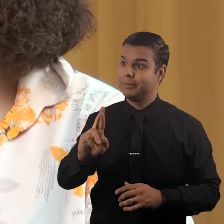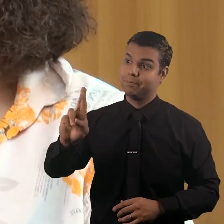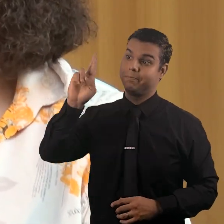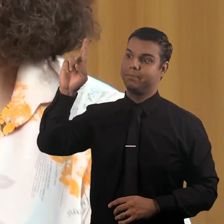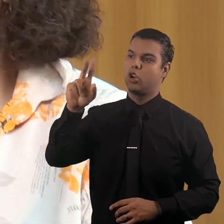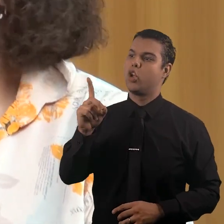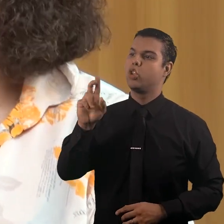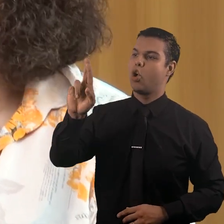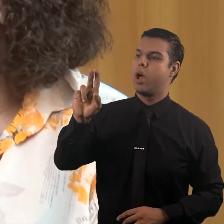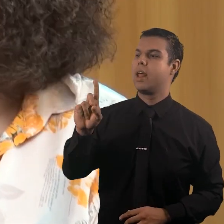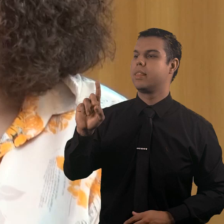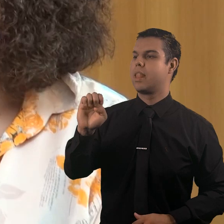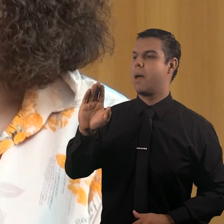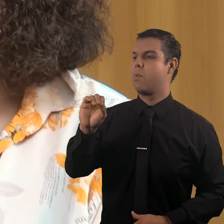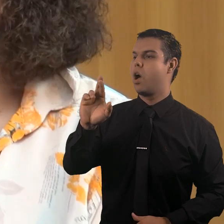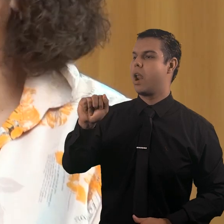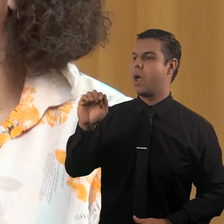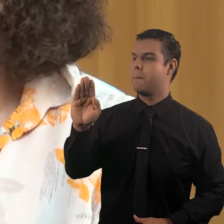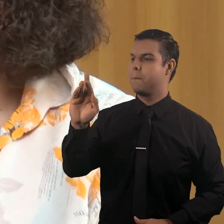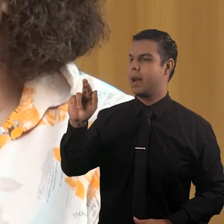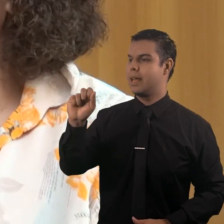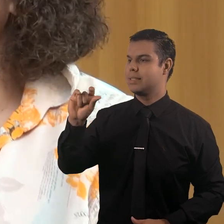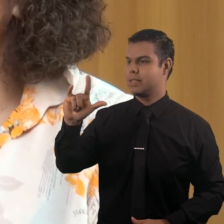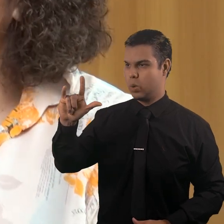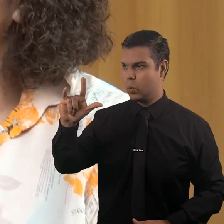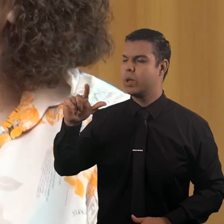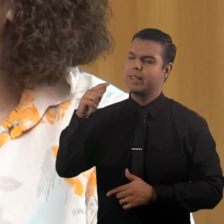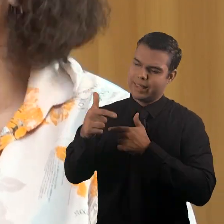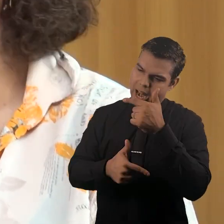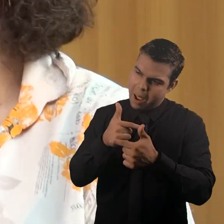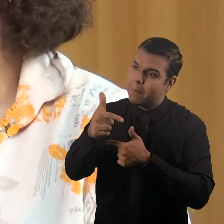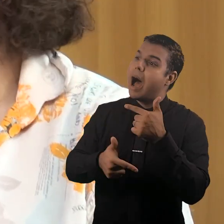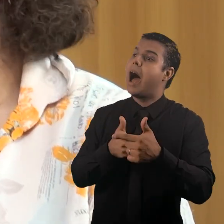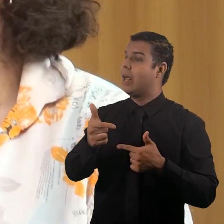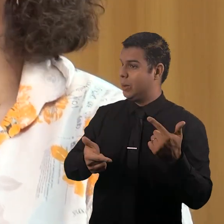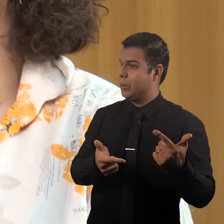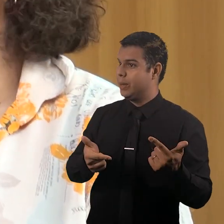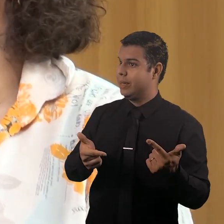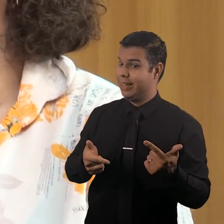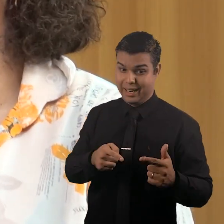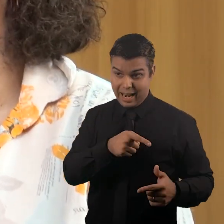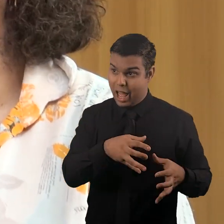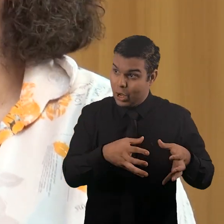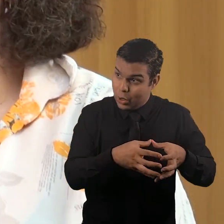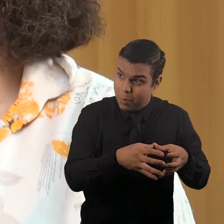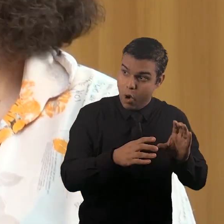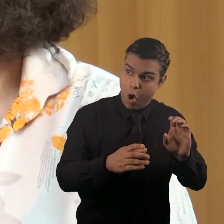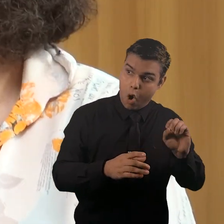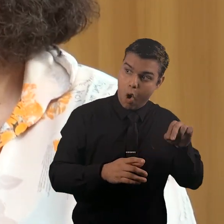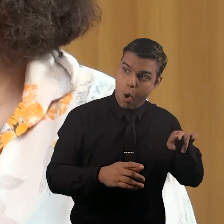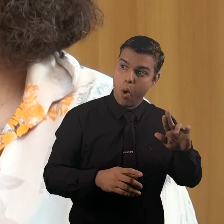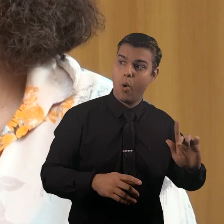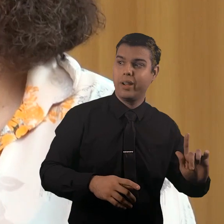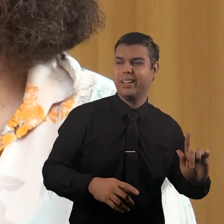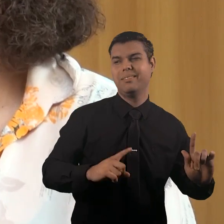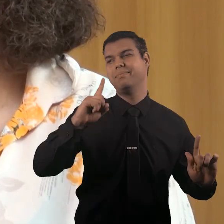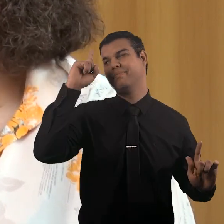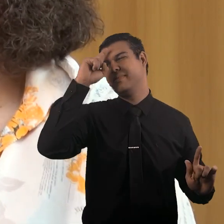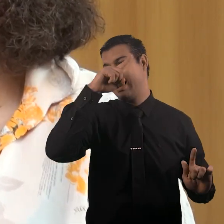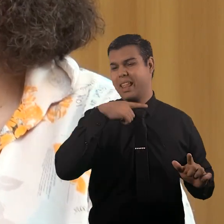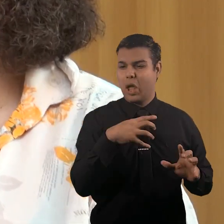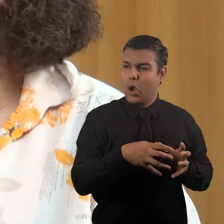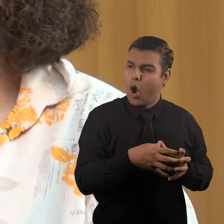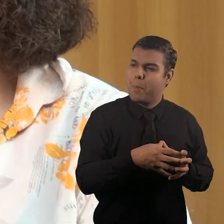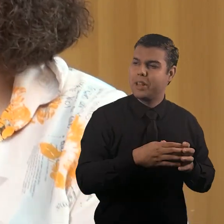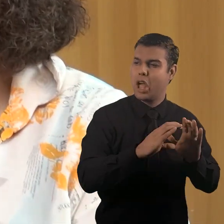lindamente dirigido pela doutora Débora Brasil, que é um trabalho que você quase não vê em organização de terceiro setor. Porque a organização do terceiro setor tem um